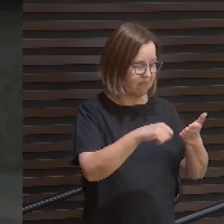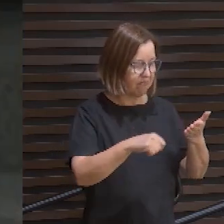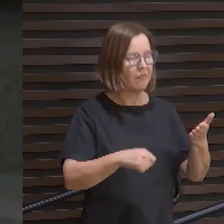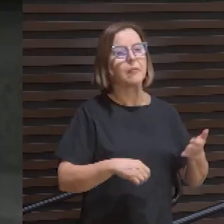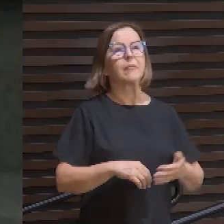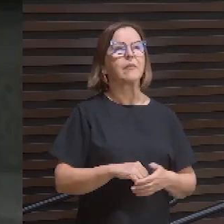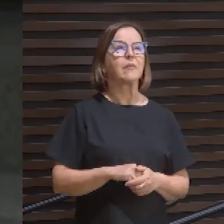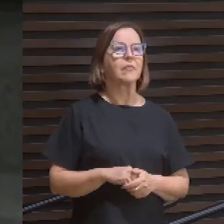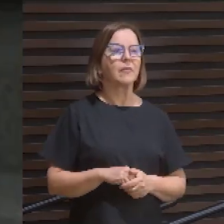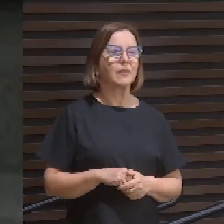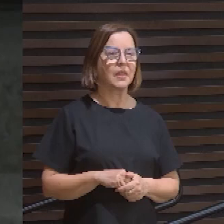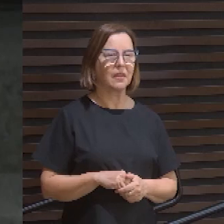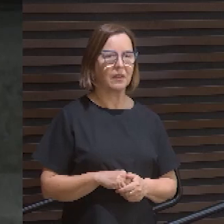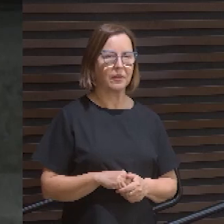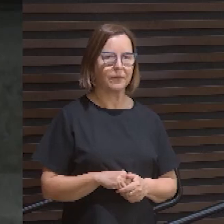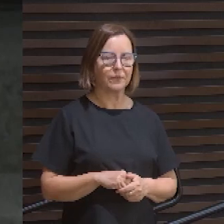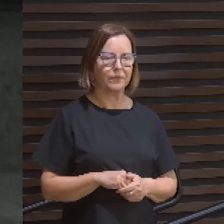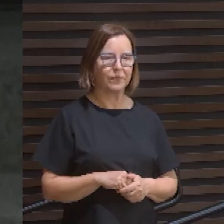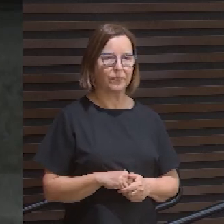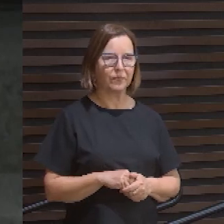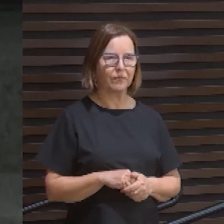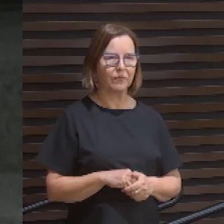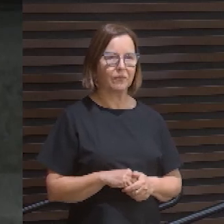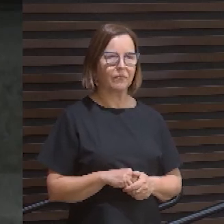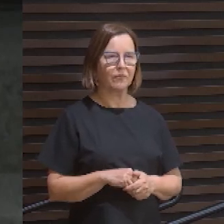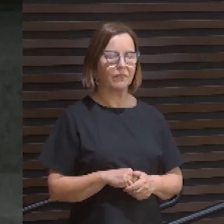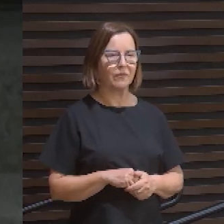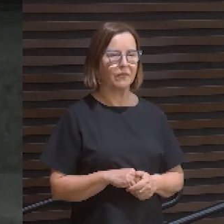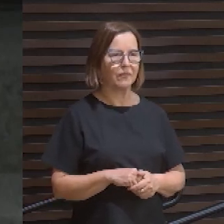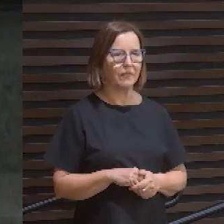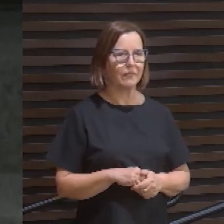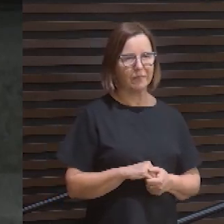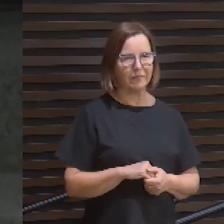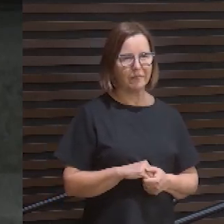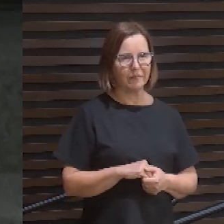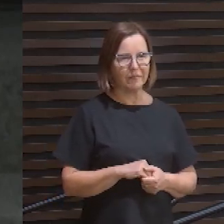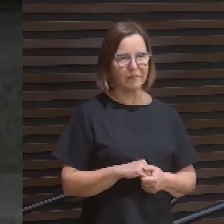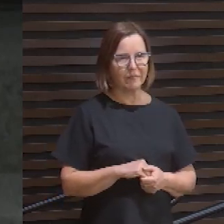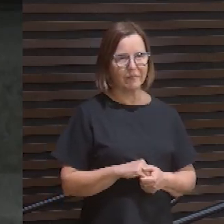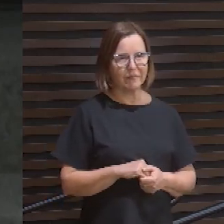vou ver se a gente pega esse aqui. A co-crucificação.